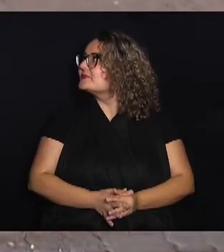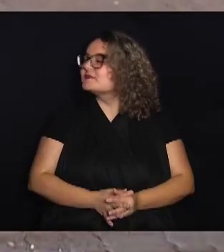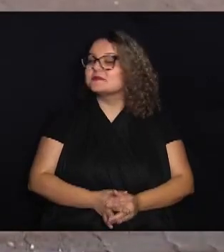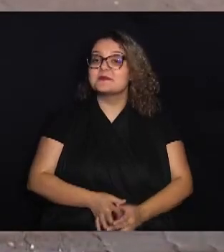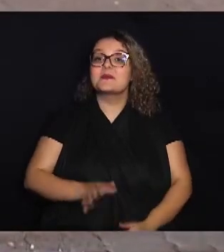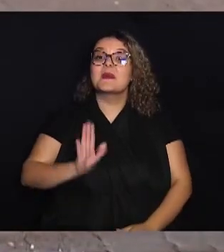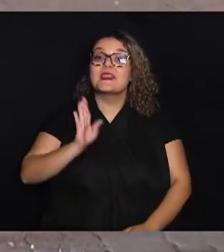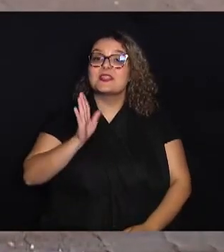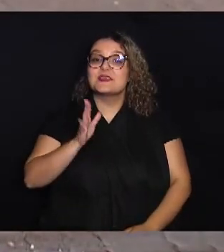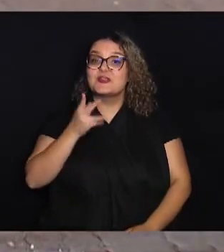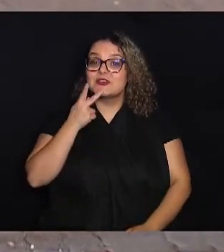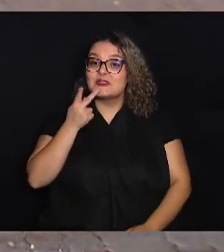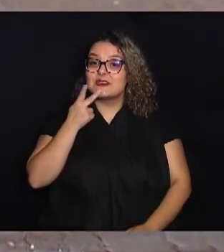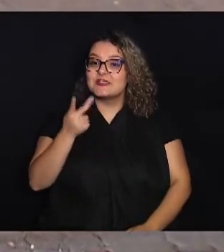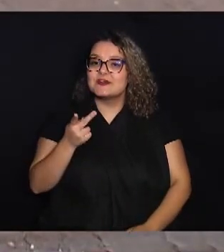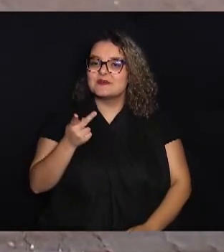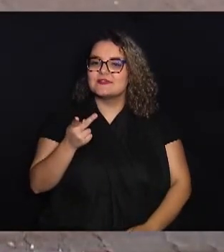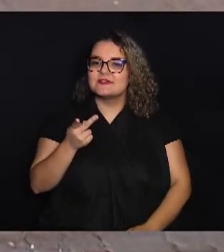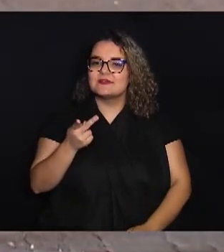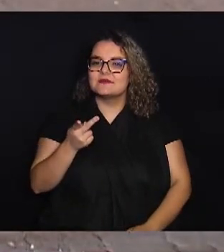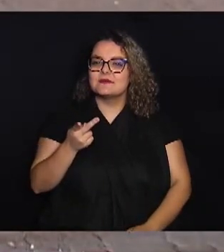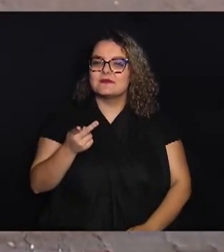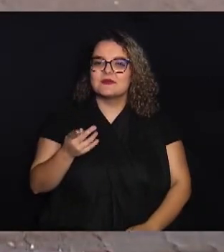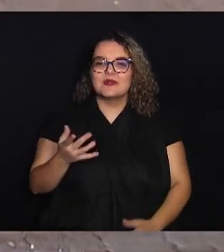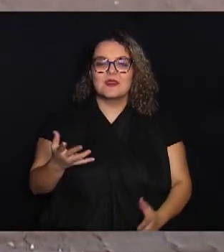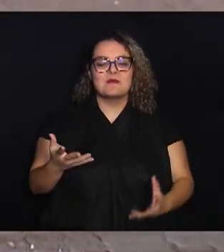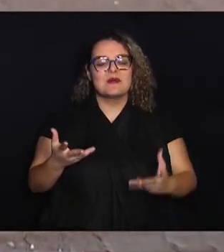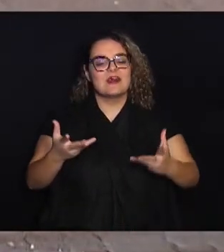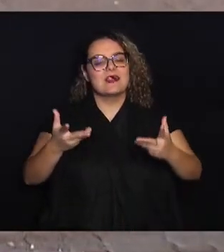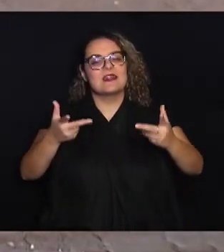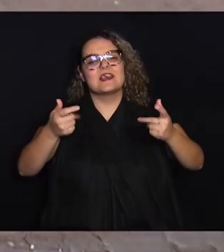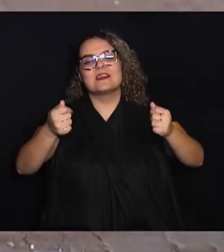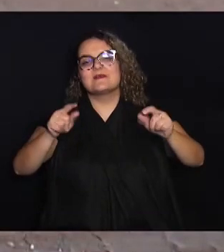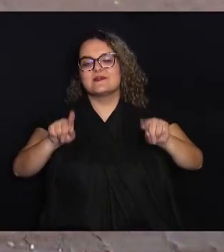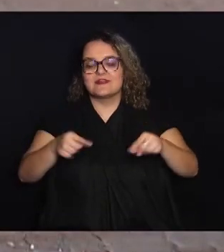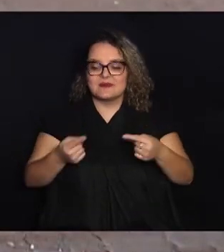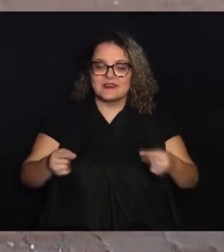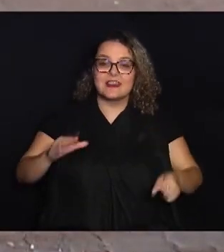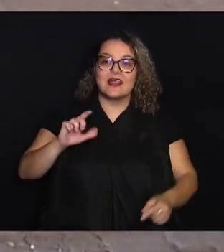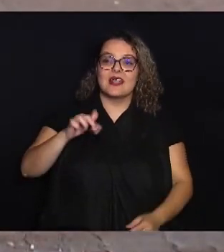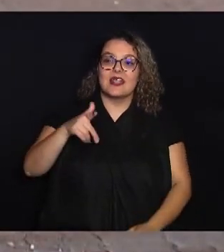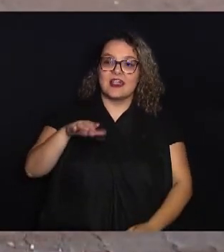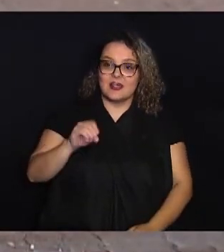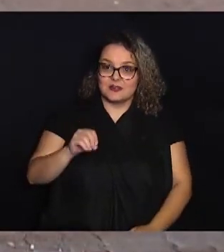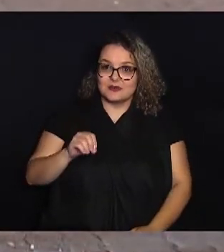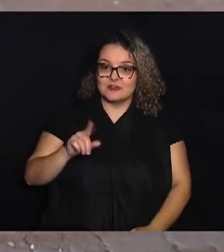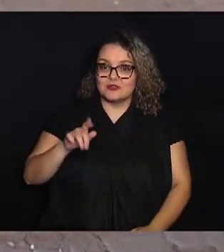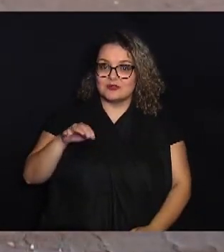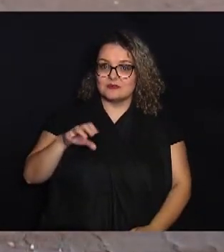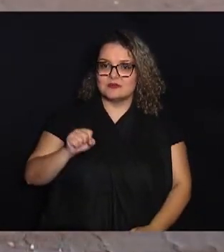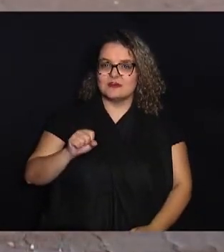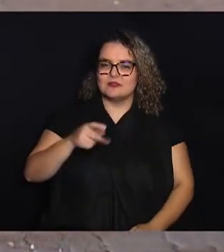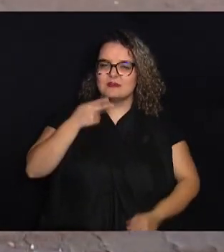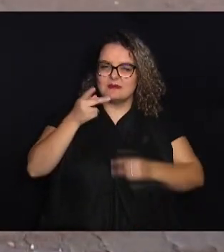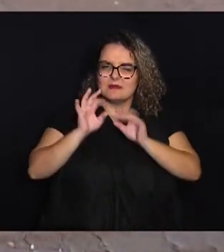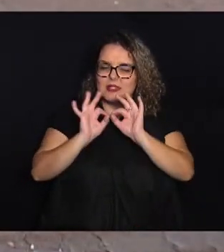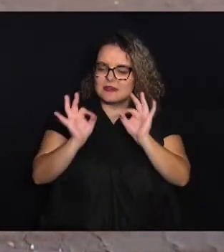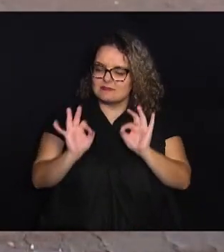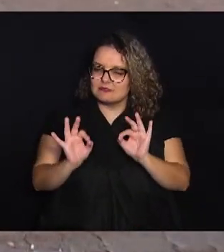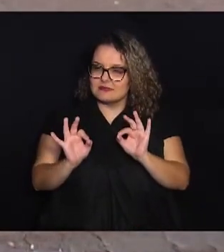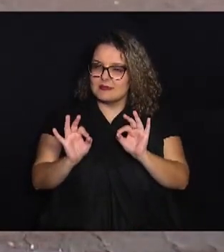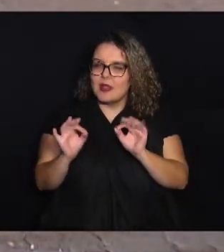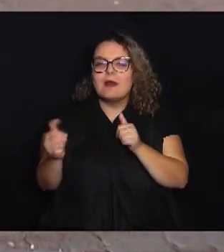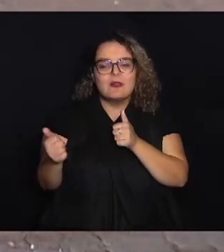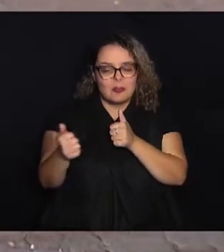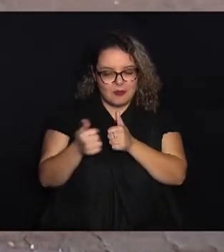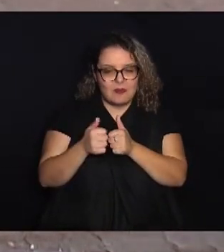Já já eu vou falar daquele ilustre campineiro, nosso maestro querido Carlos Gomes. Eu não vou dar muito spoiler não, mas eu tô bem